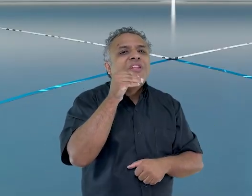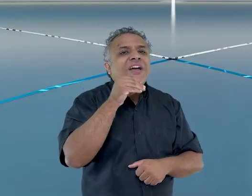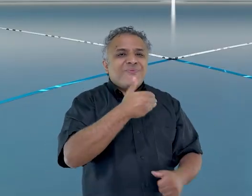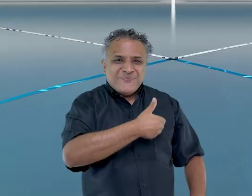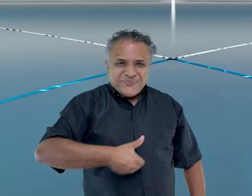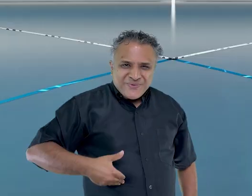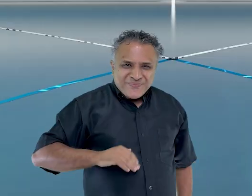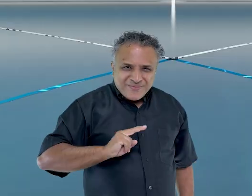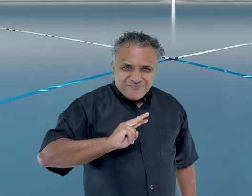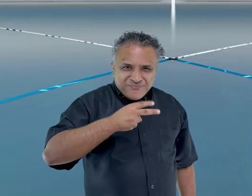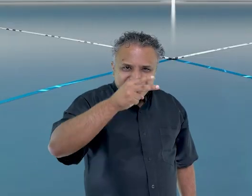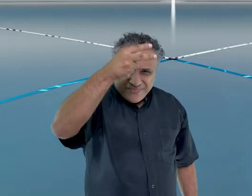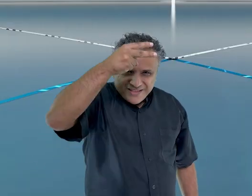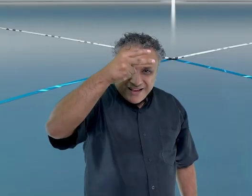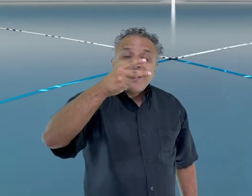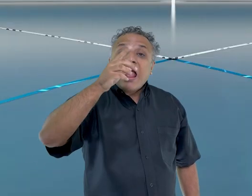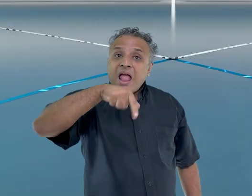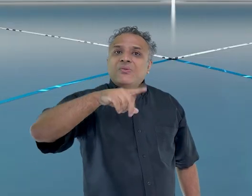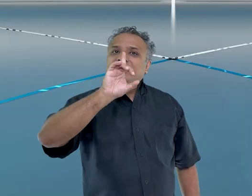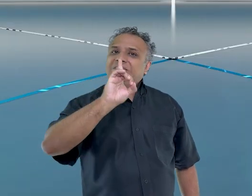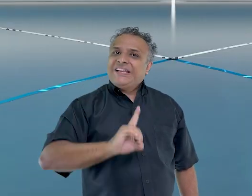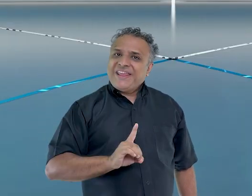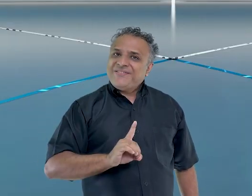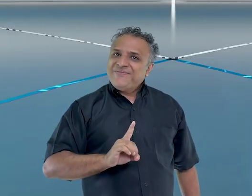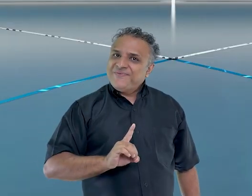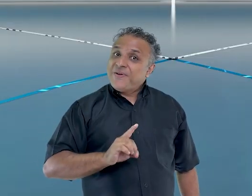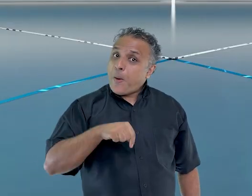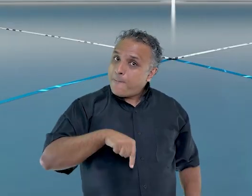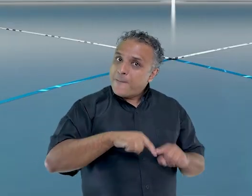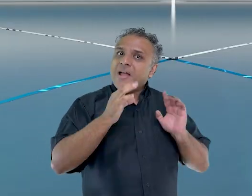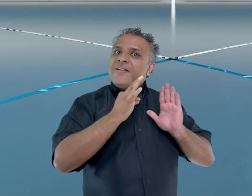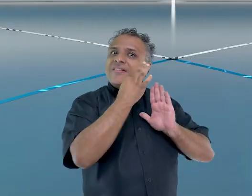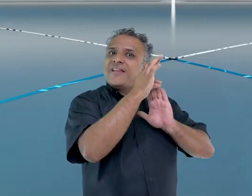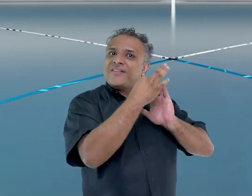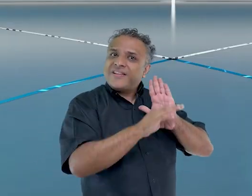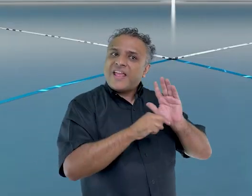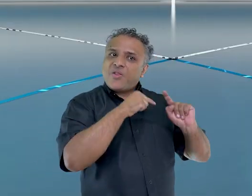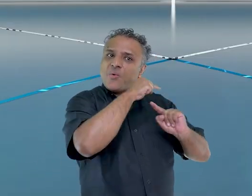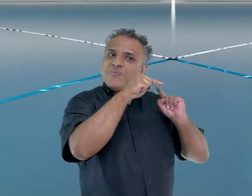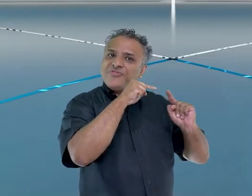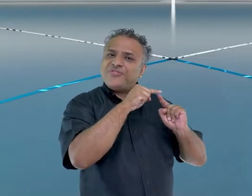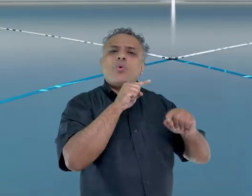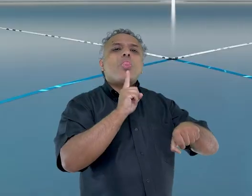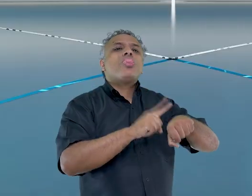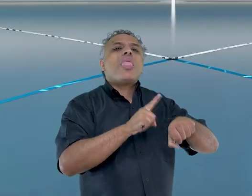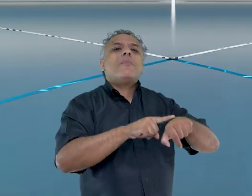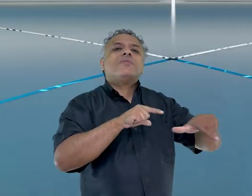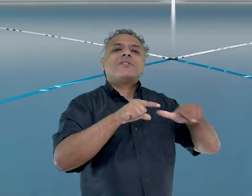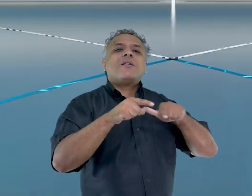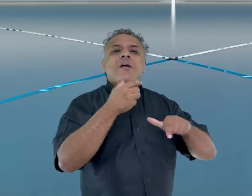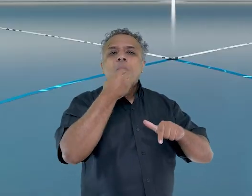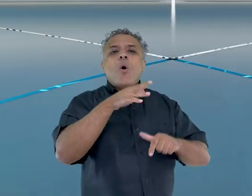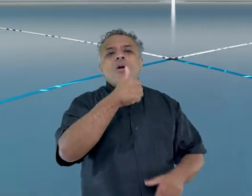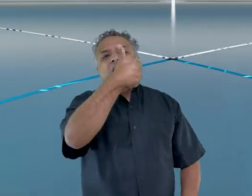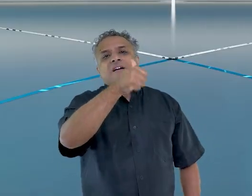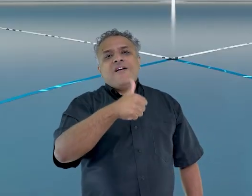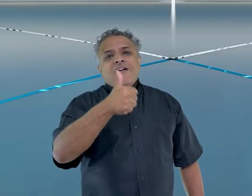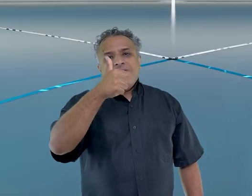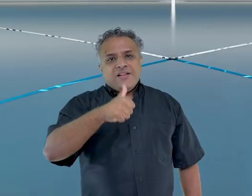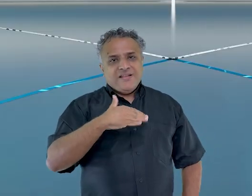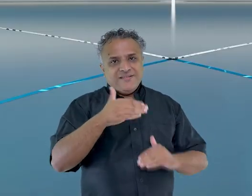um direito, mas para ser alcançado, segue critérios objetivos, como tempo de serviço e boa avaliação de